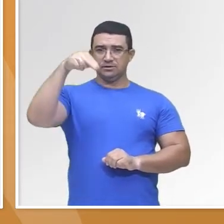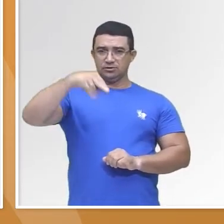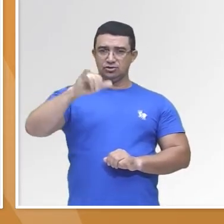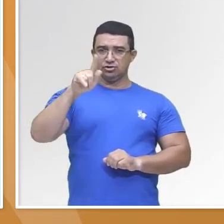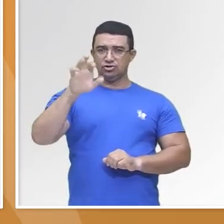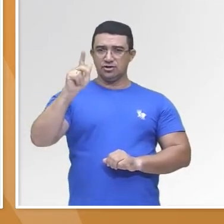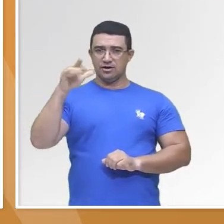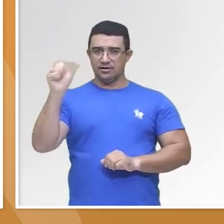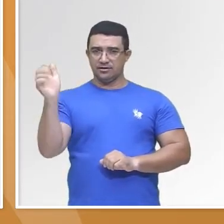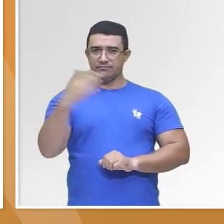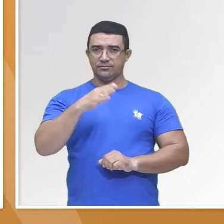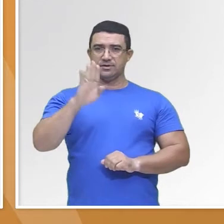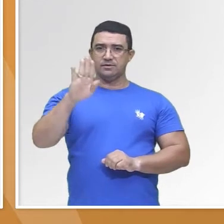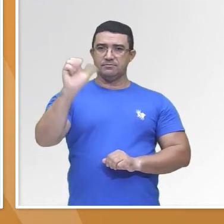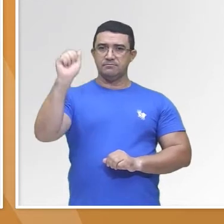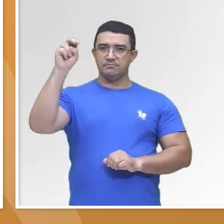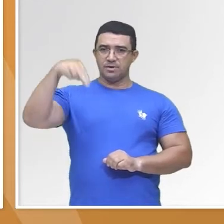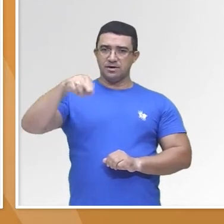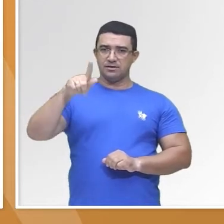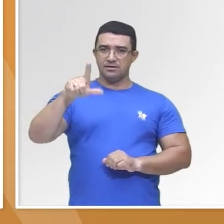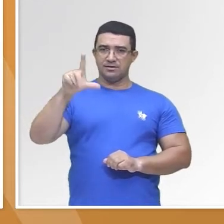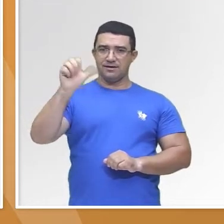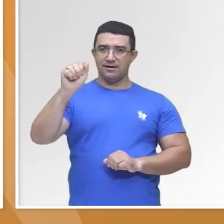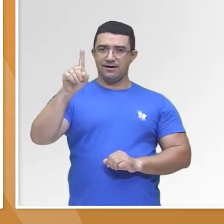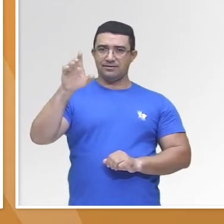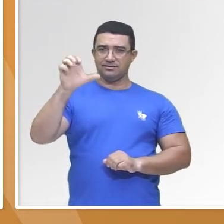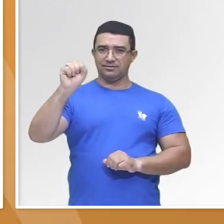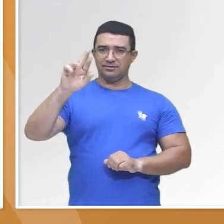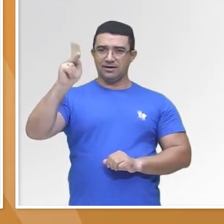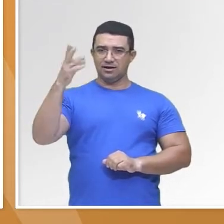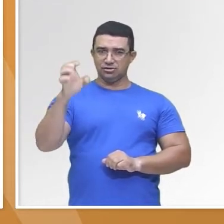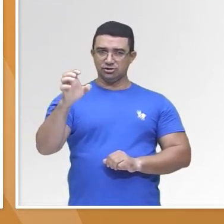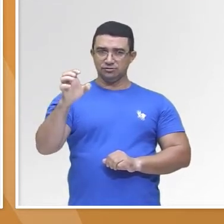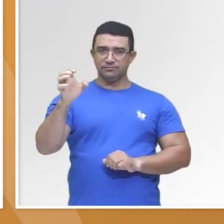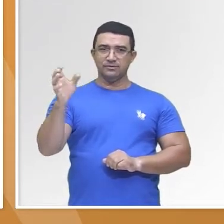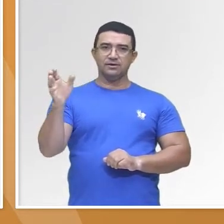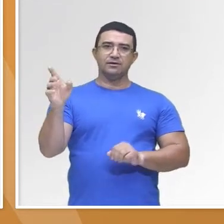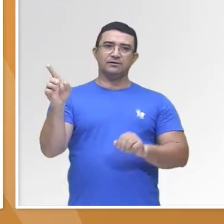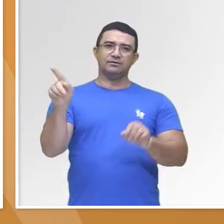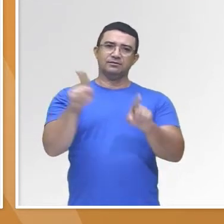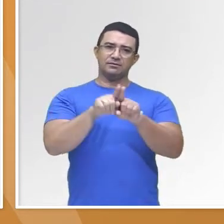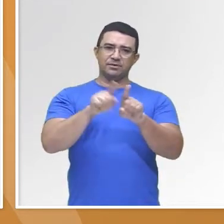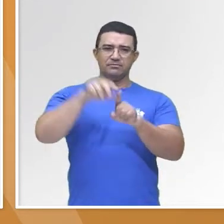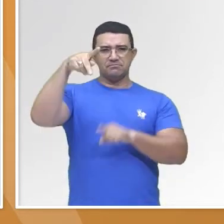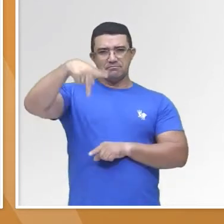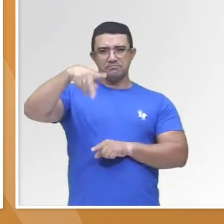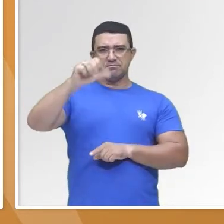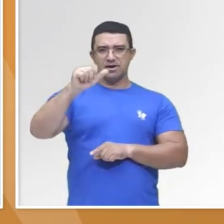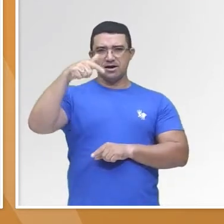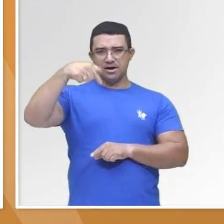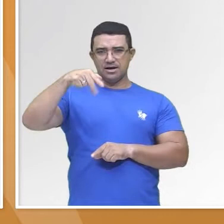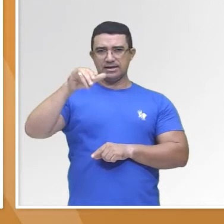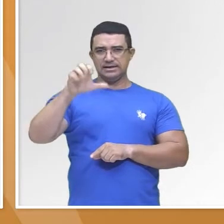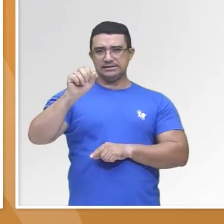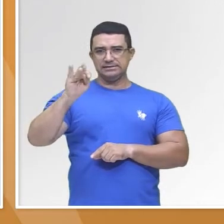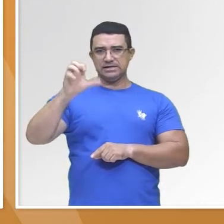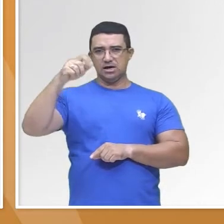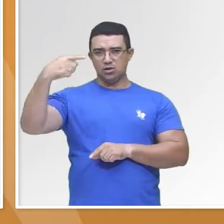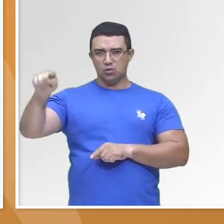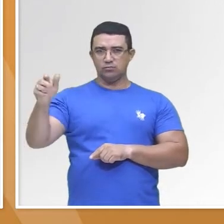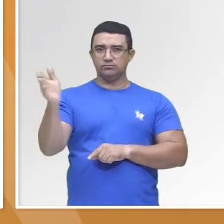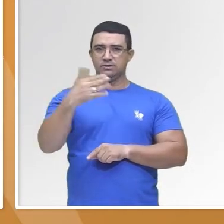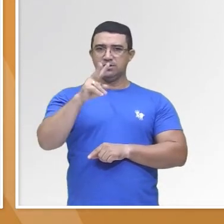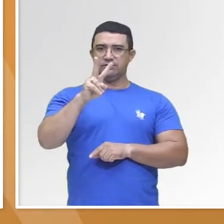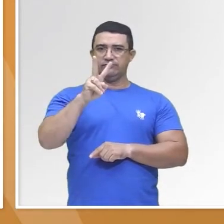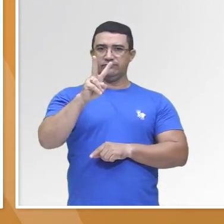Paquistão, Vietnã, né? Nós podemos citar como regiões menos desenvolvidas, né? Áreas